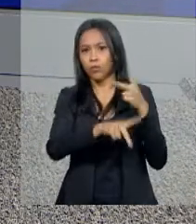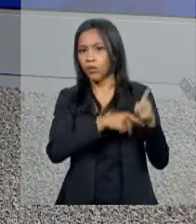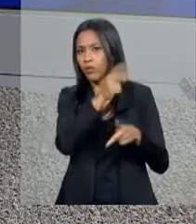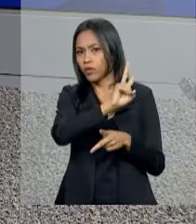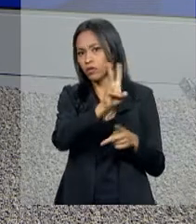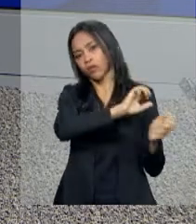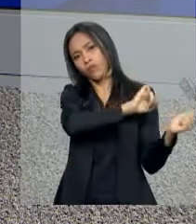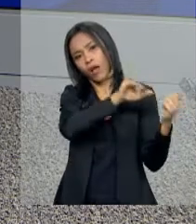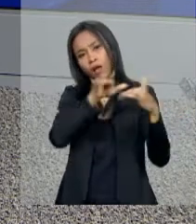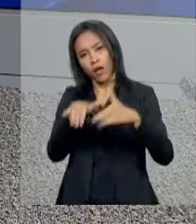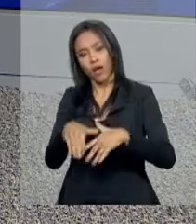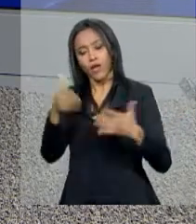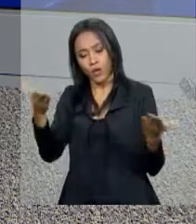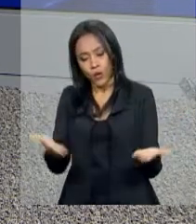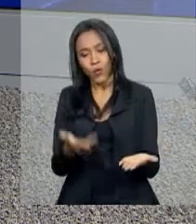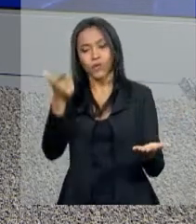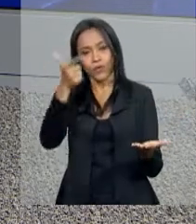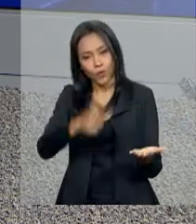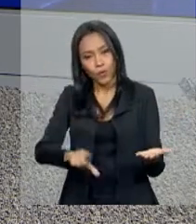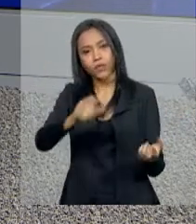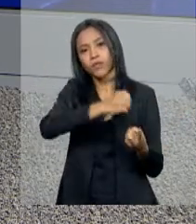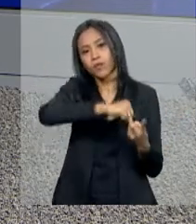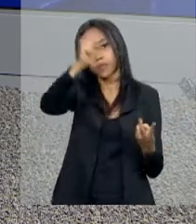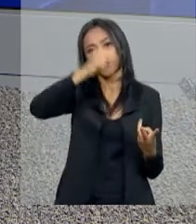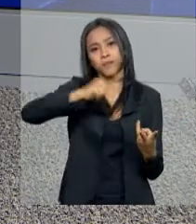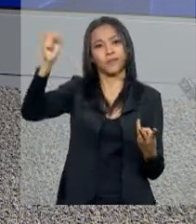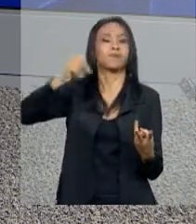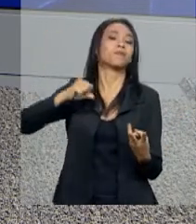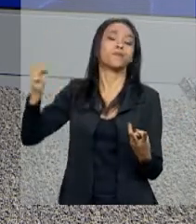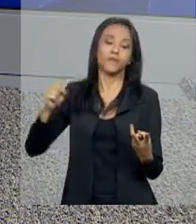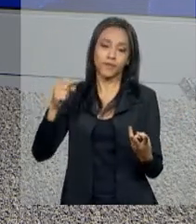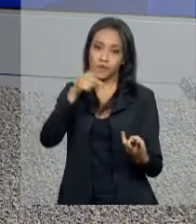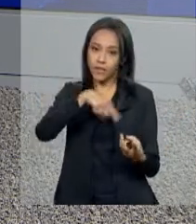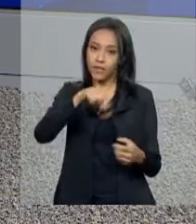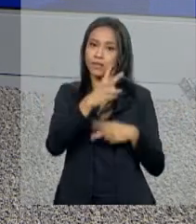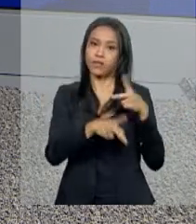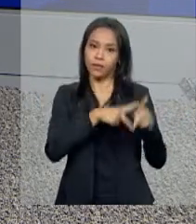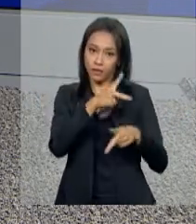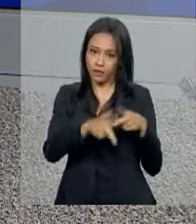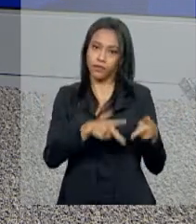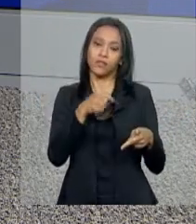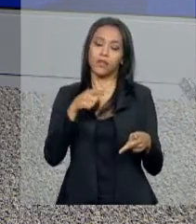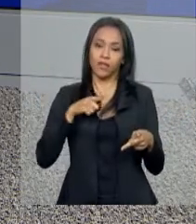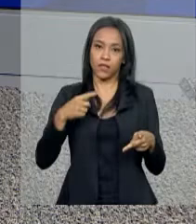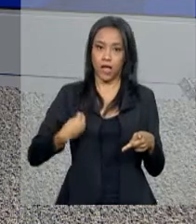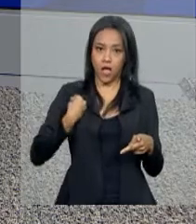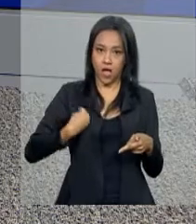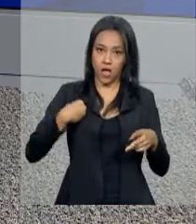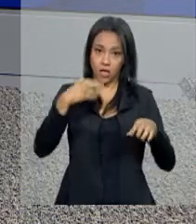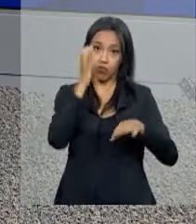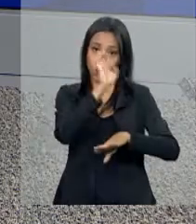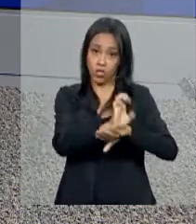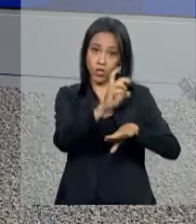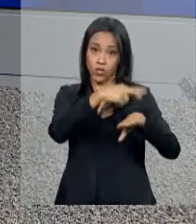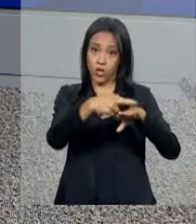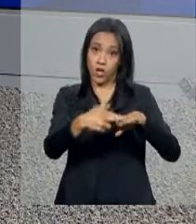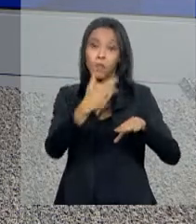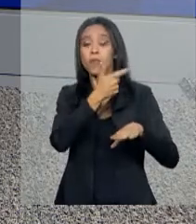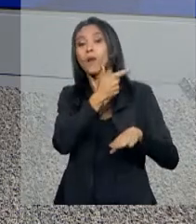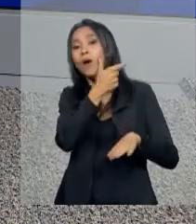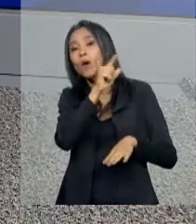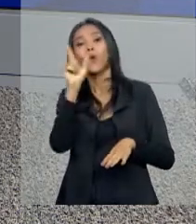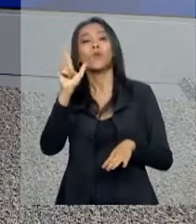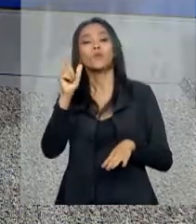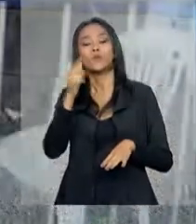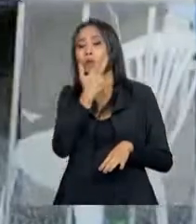mais um processo voluntário de interiorização, ou seja, a transferência desses imigrantes que estão em Roraima para outros estados do país.